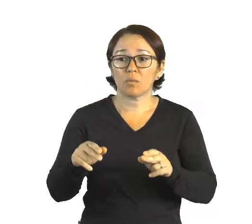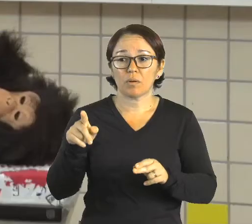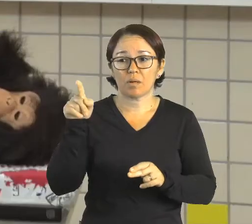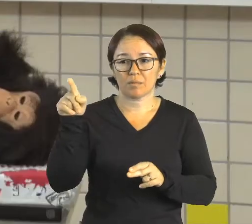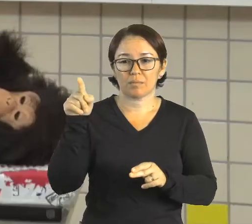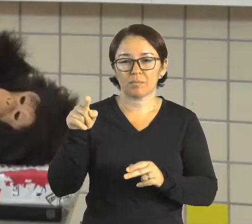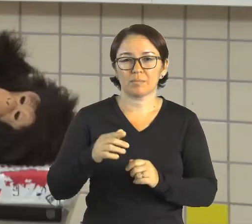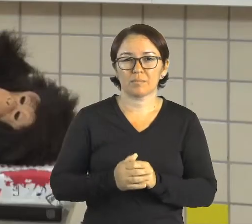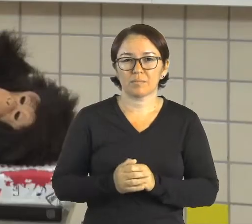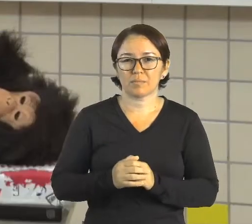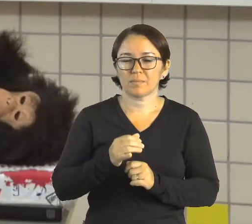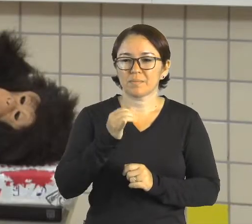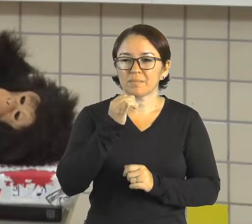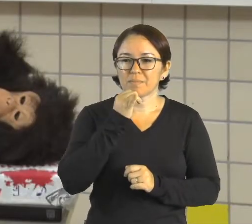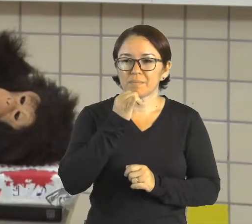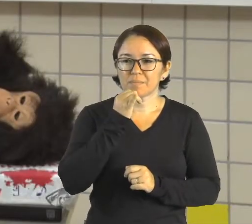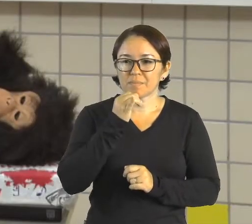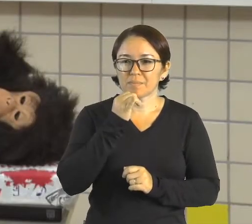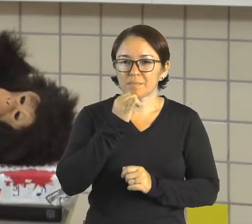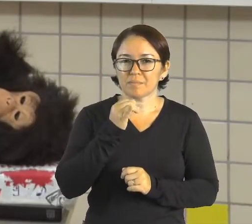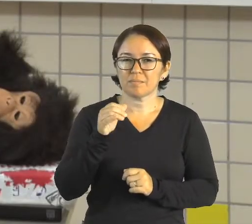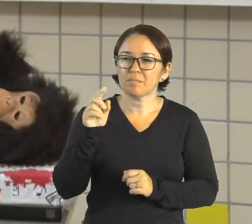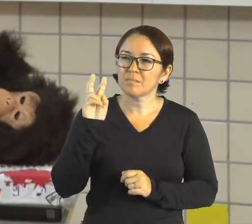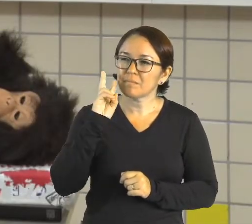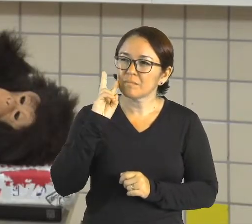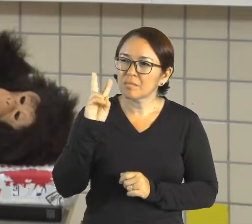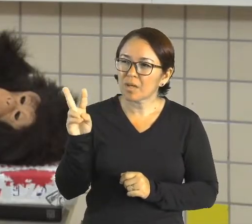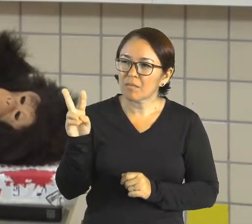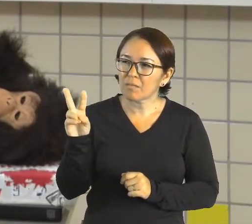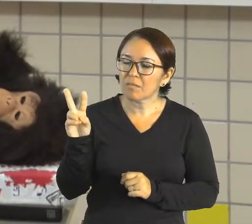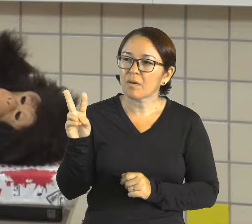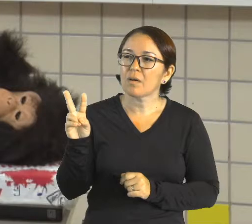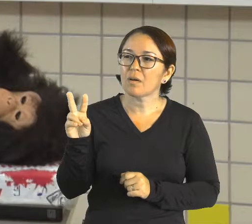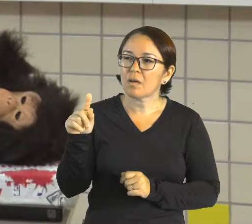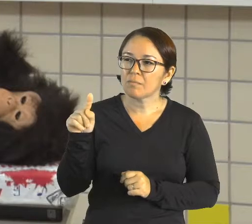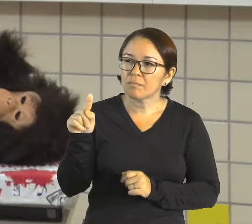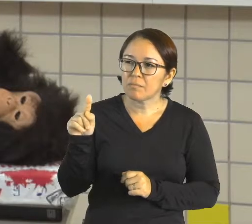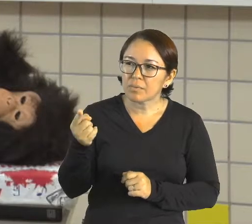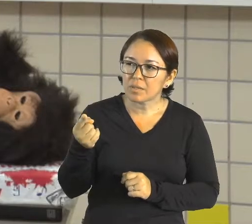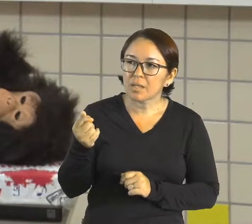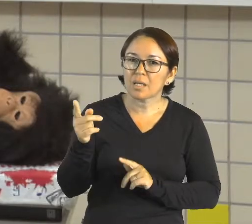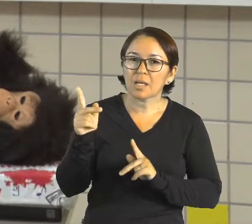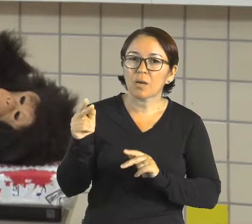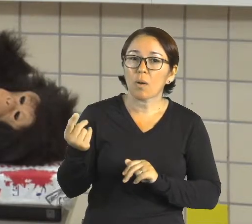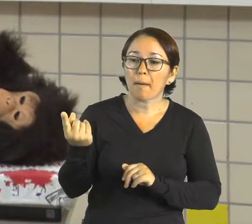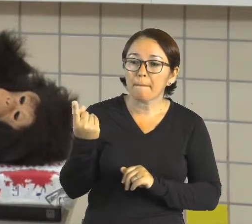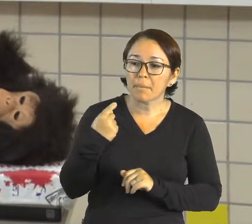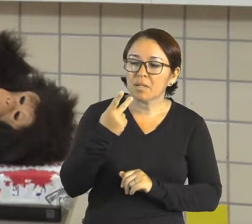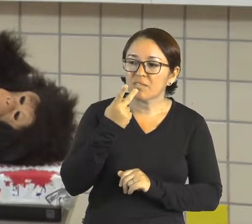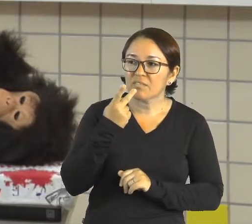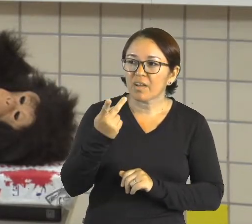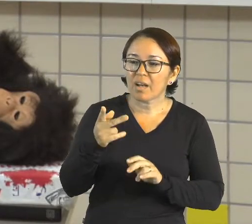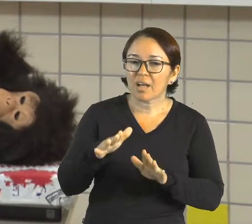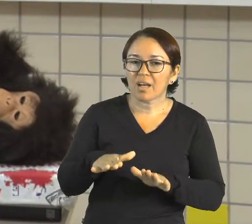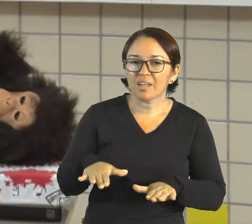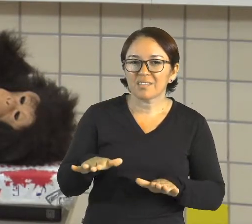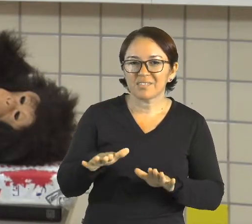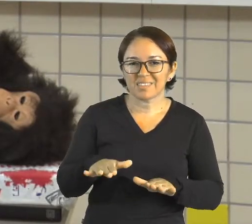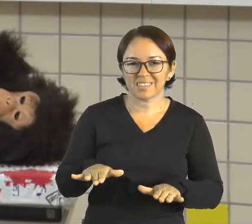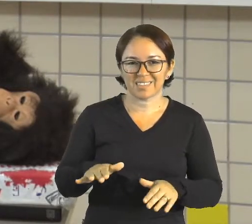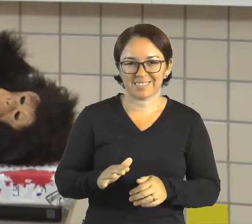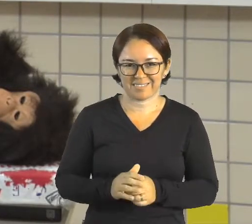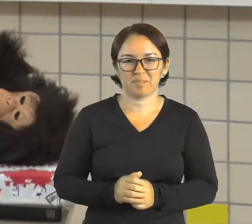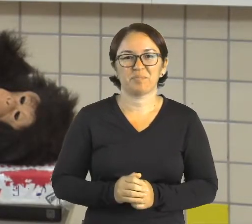falando, calma, professora, porque falo rápido demais, né? Então, assim, e nos sinais de pontuação na escrita,